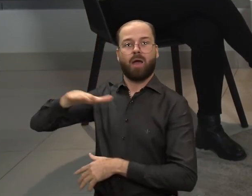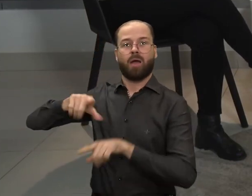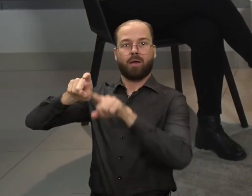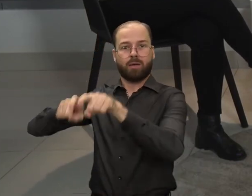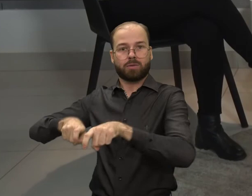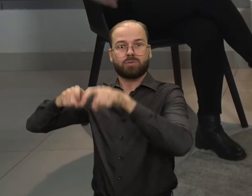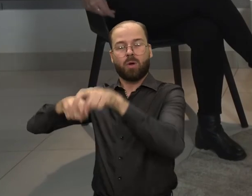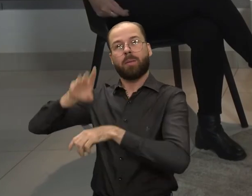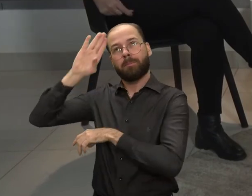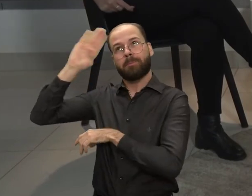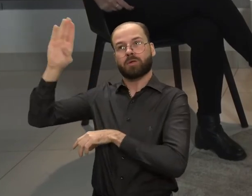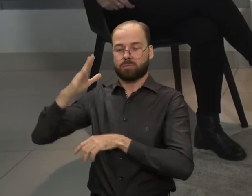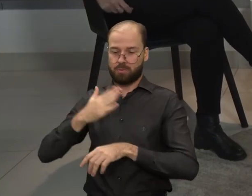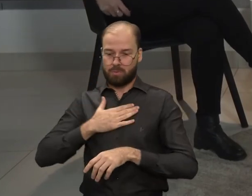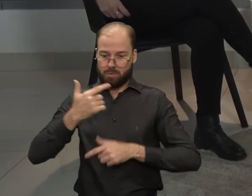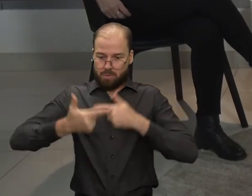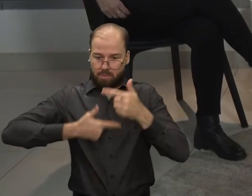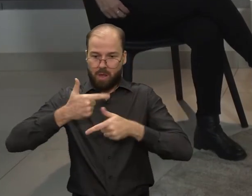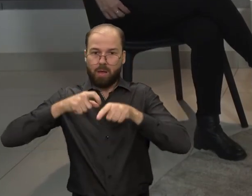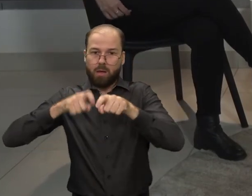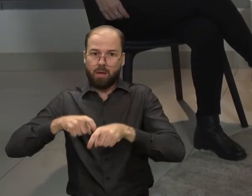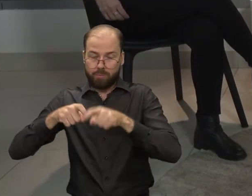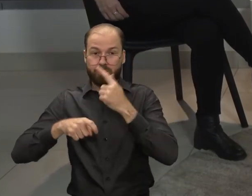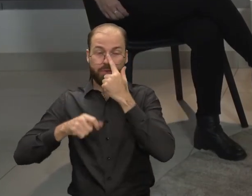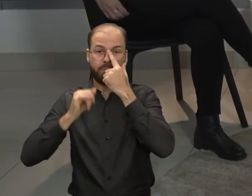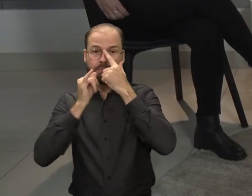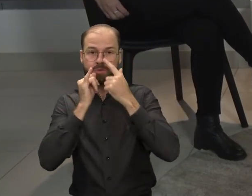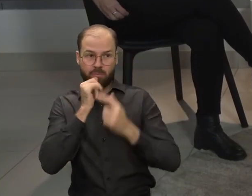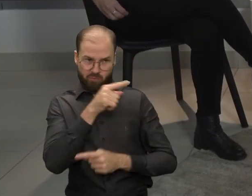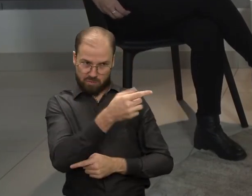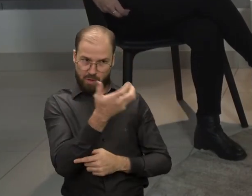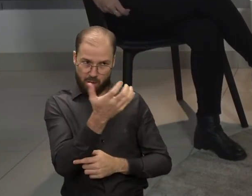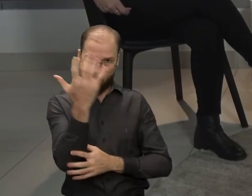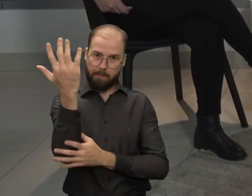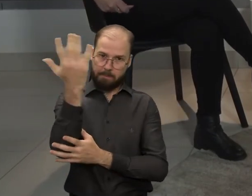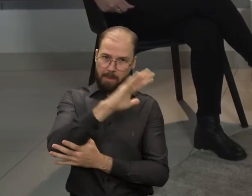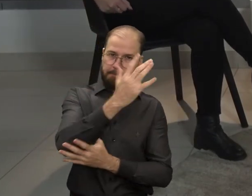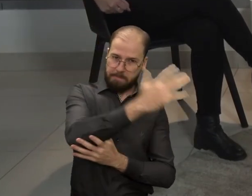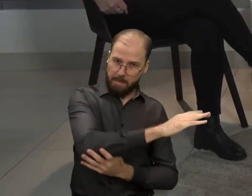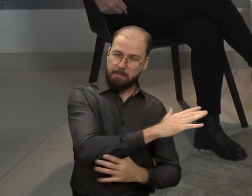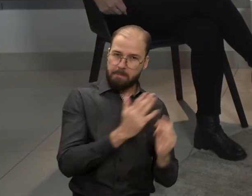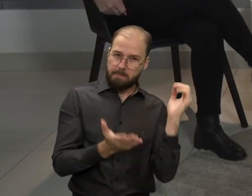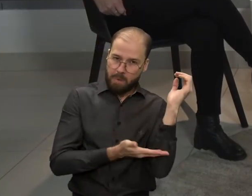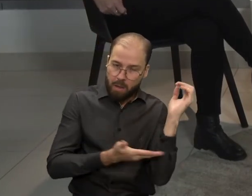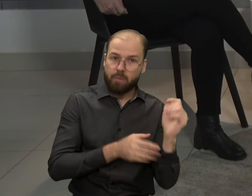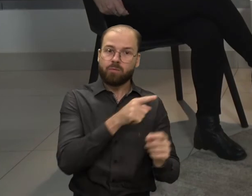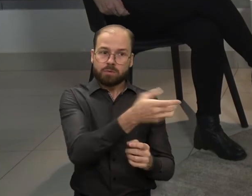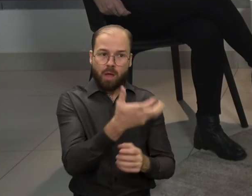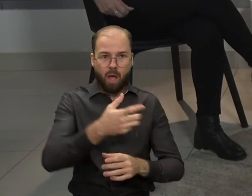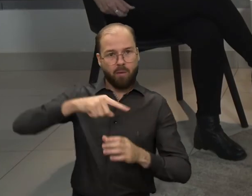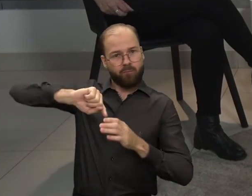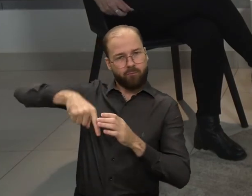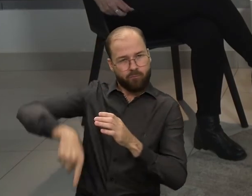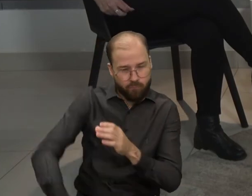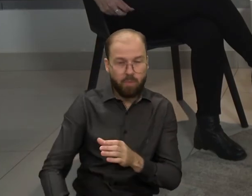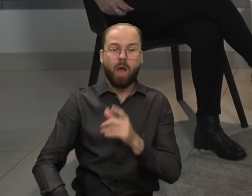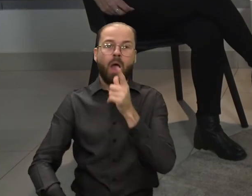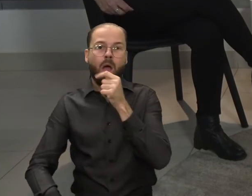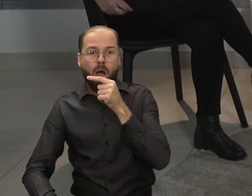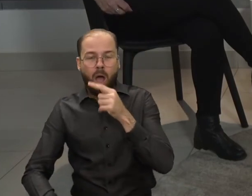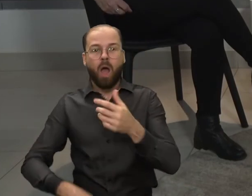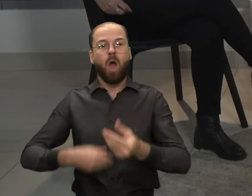né? Principalmente para o pequeno agricultor. Olha, você quer desmatar, você quer fazer uma queimada, você quer fazer um poço artesiano,